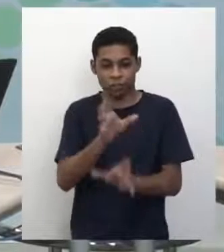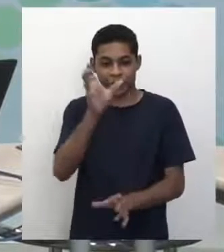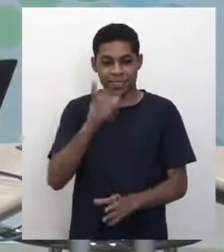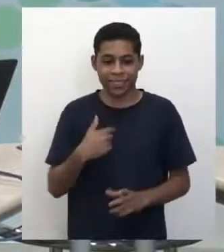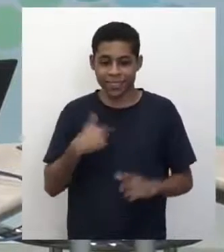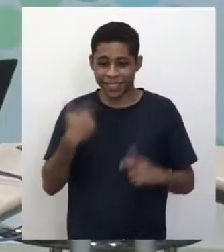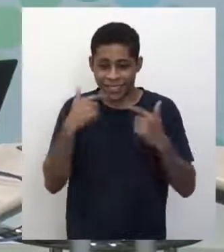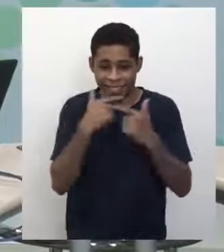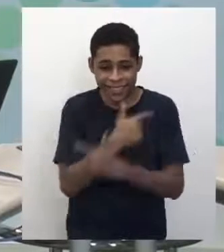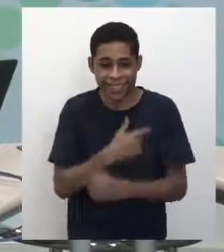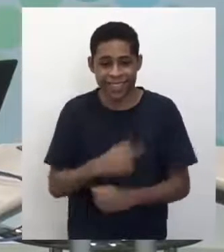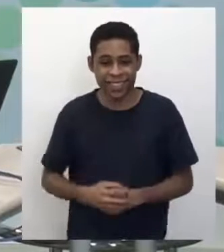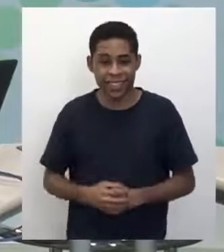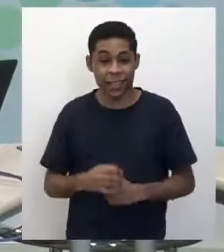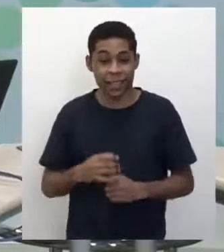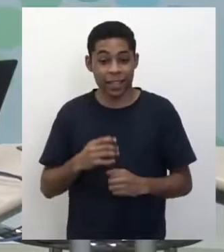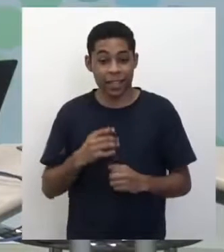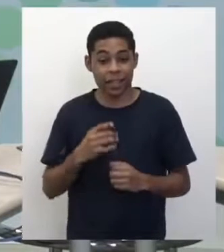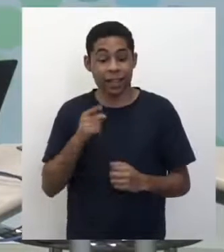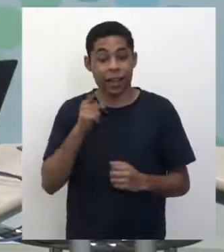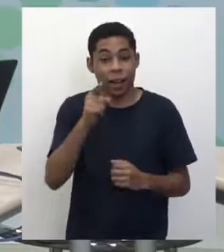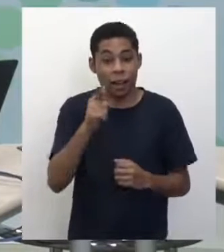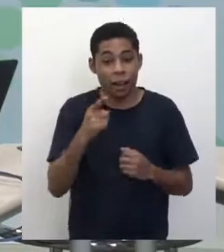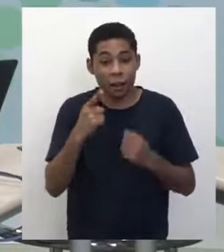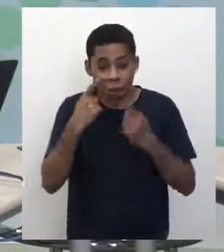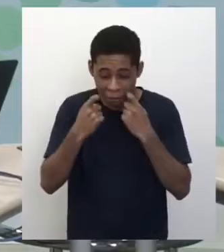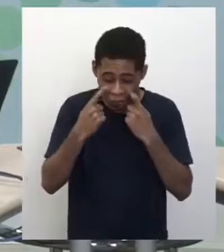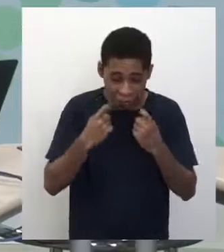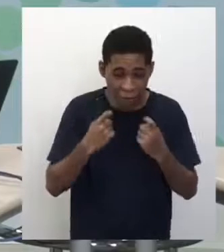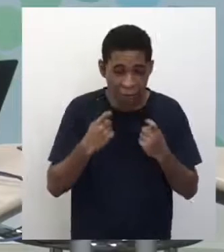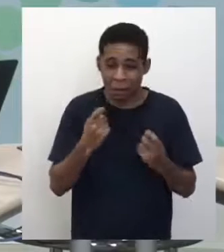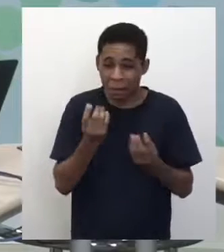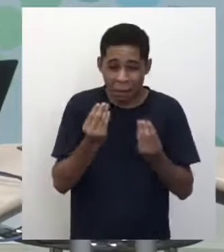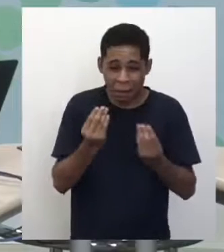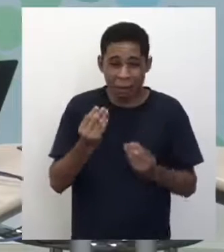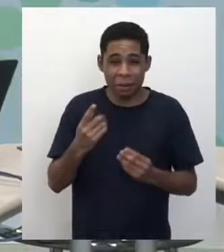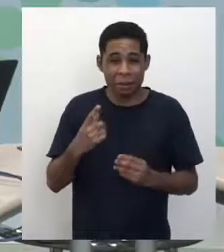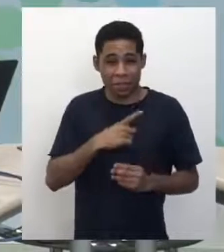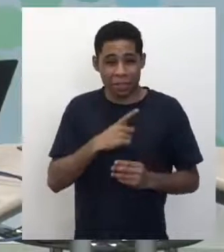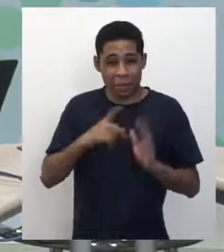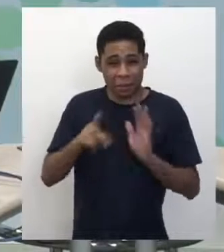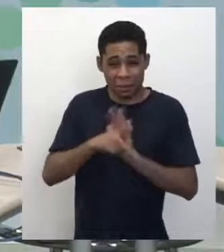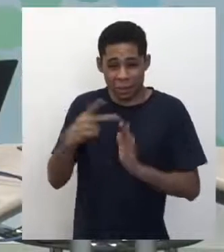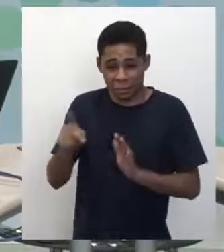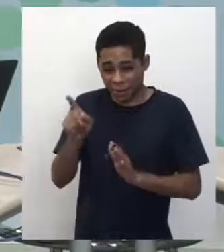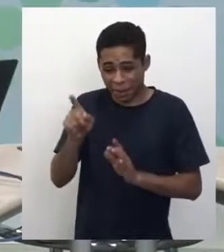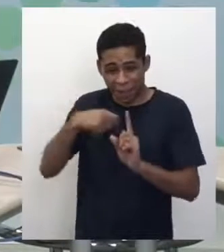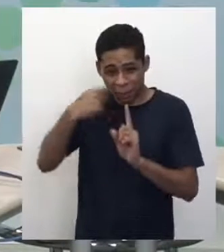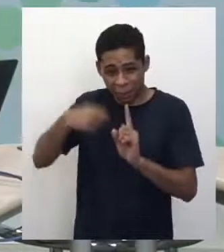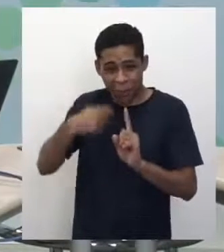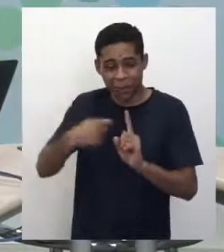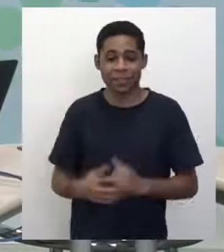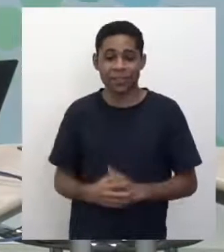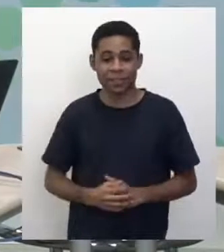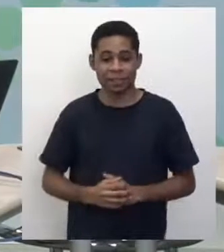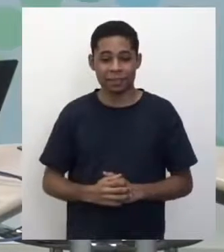ganha vida, mexendo o corpo por meio das mãos dos 3 atores